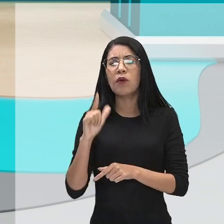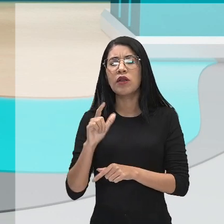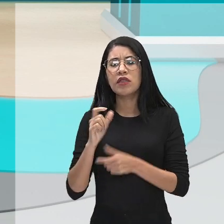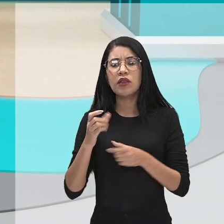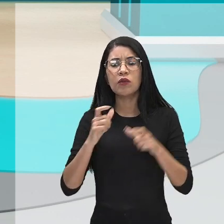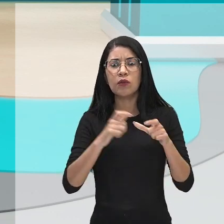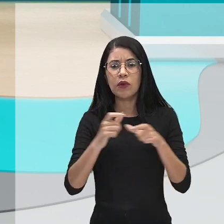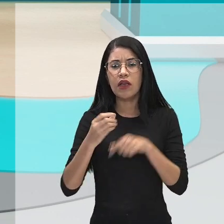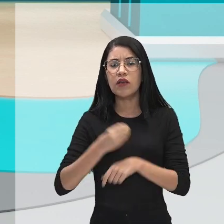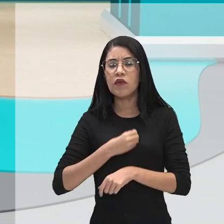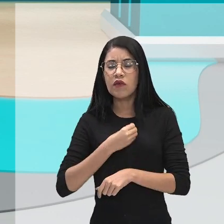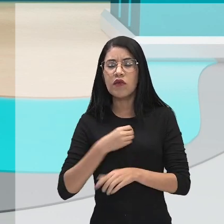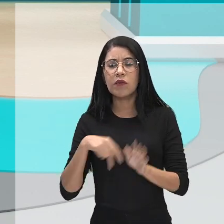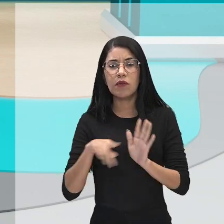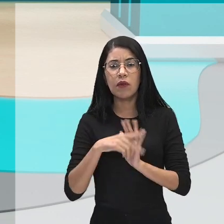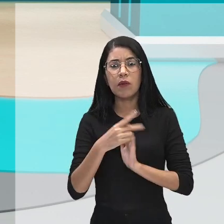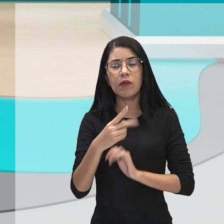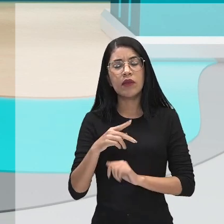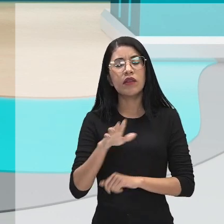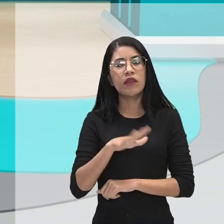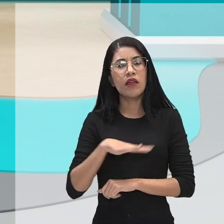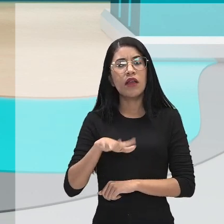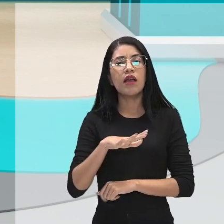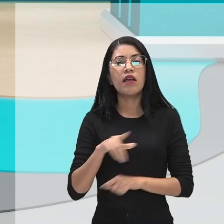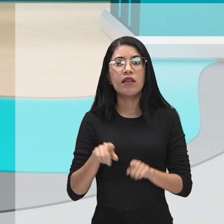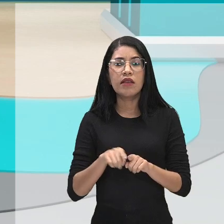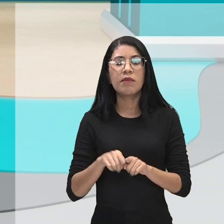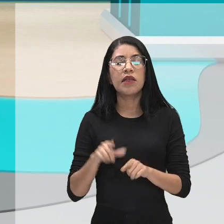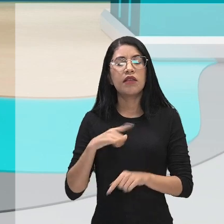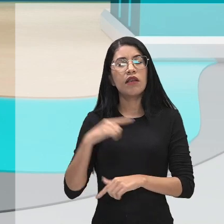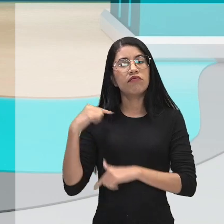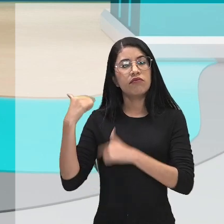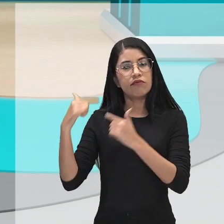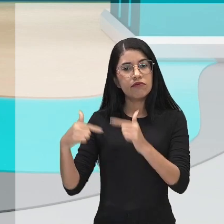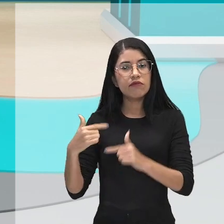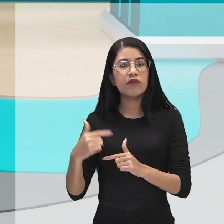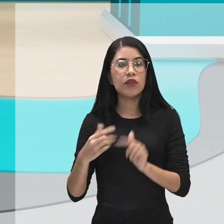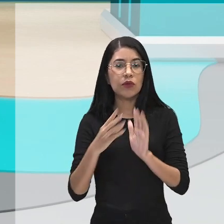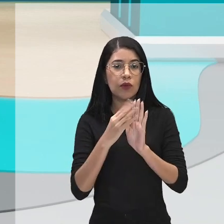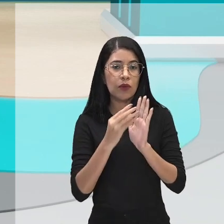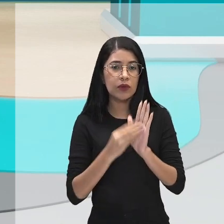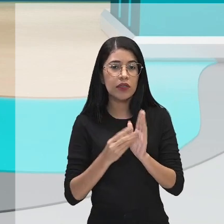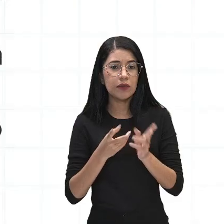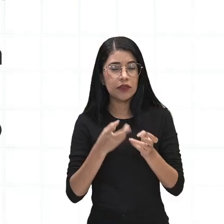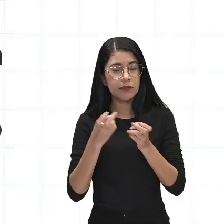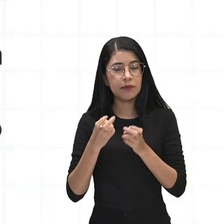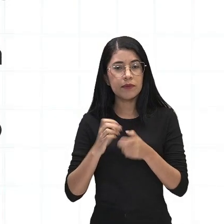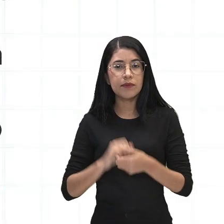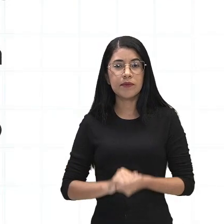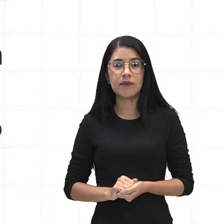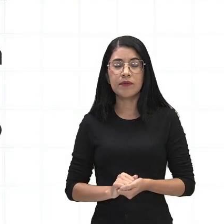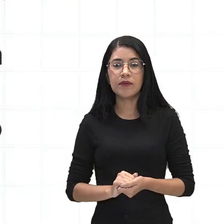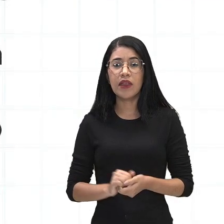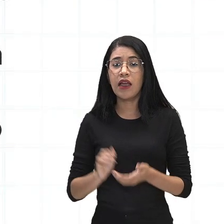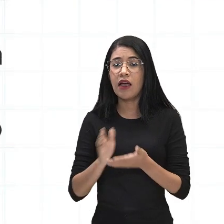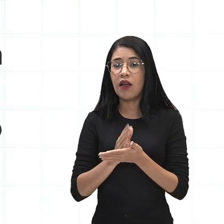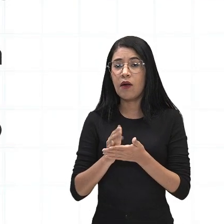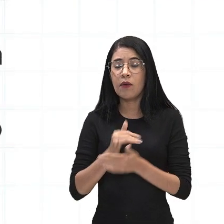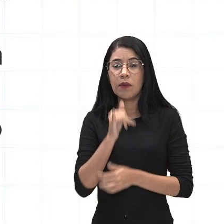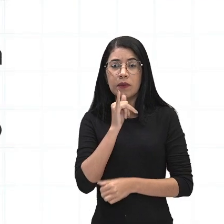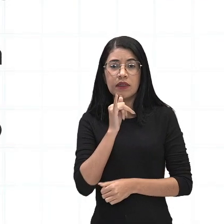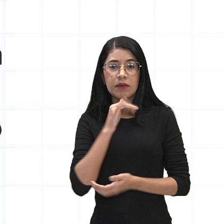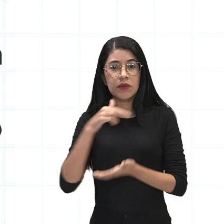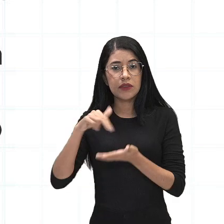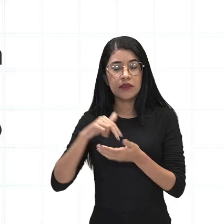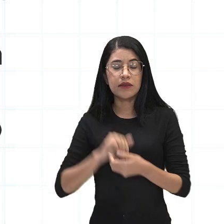vocês também, que envolve a questão tradicional, como nós vimos nos conceitos. E aí nós vamos ver alguns exemplos.